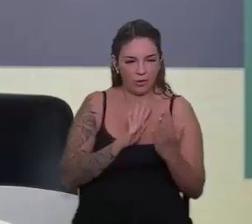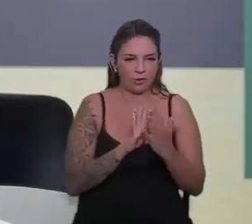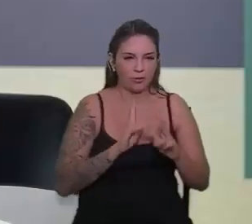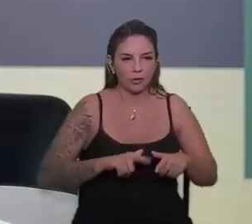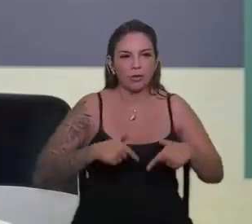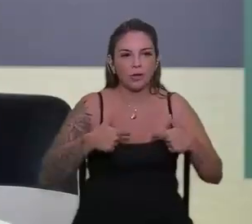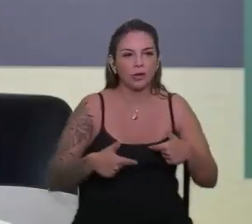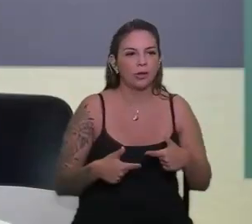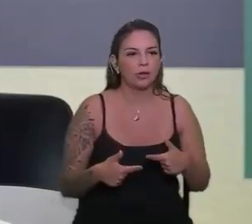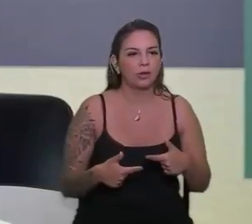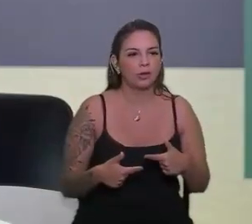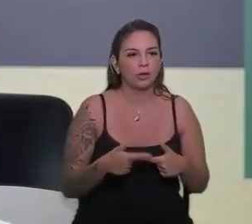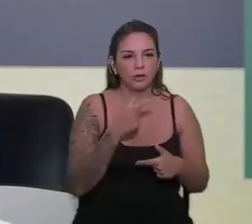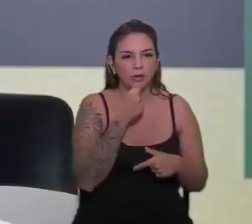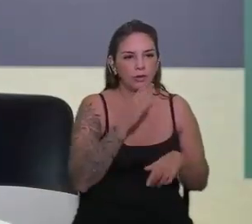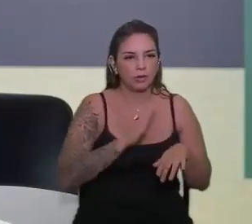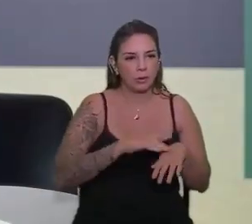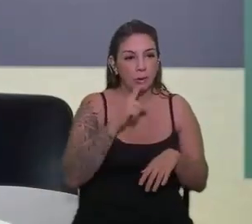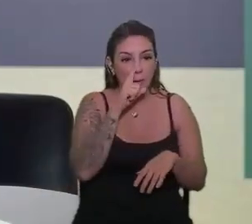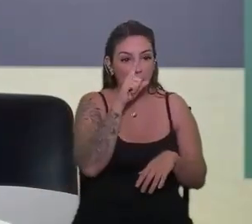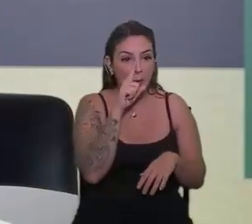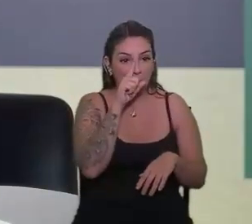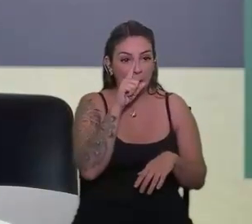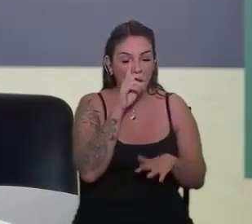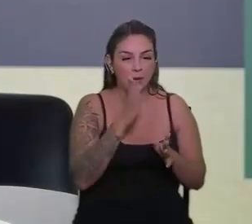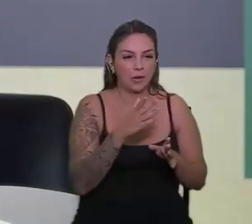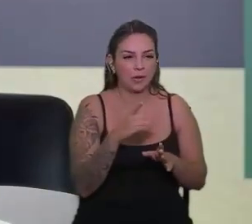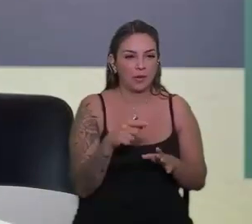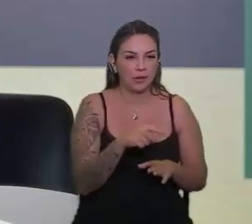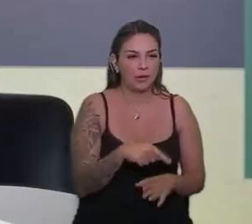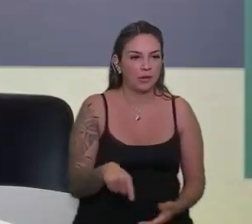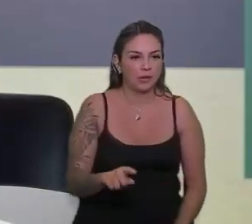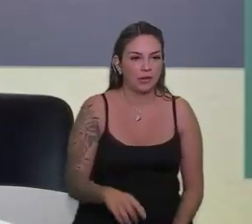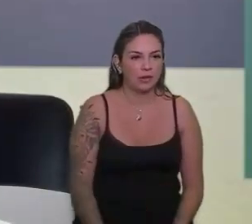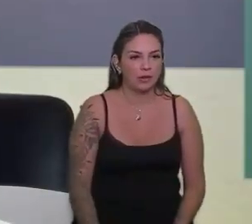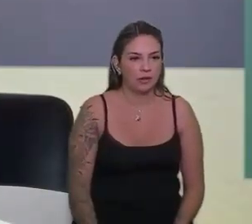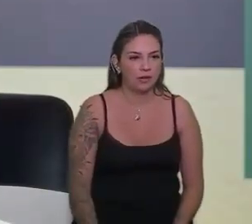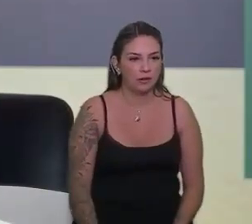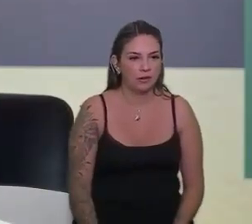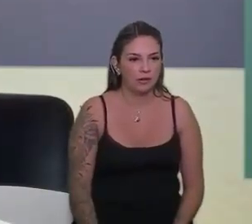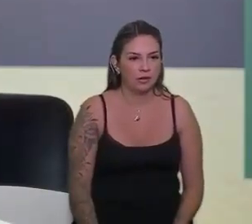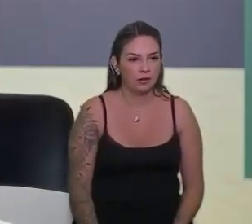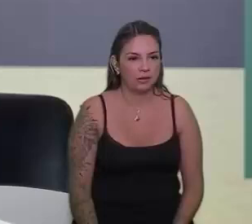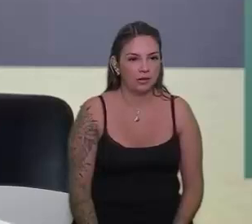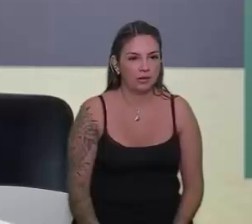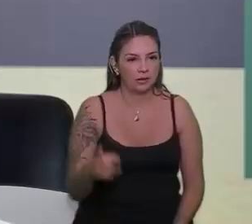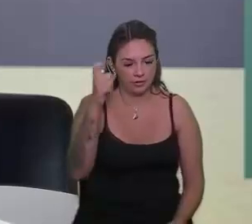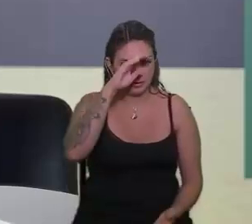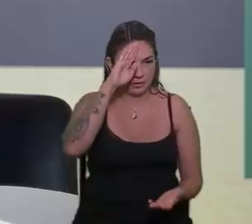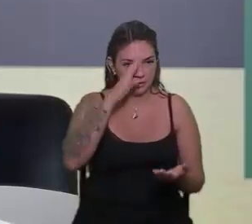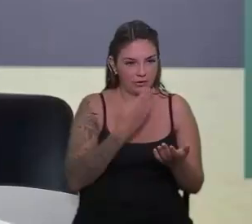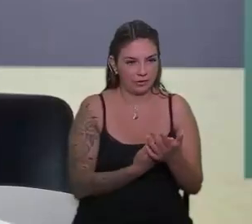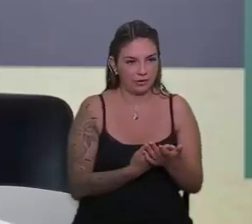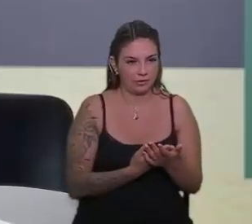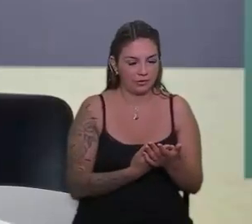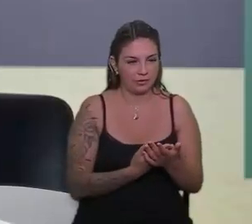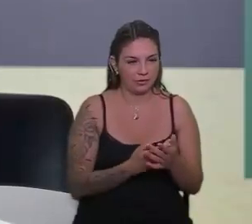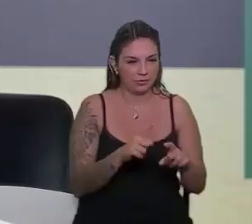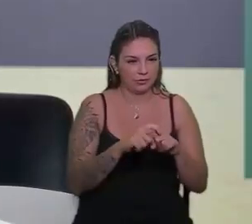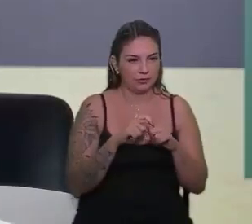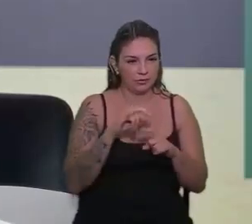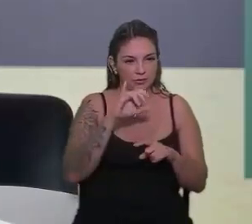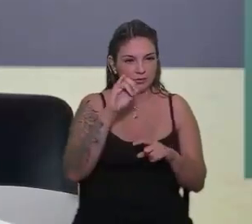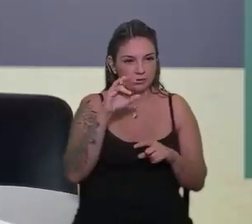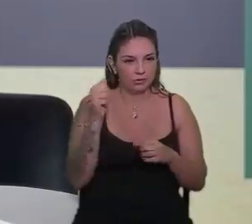e lutamos com o homem mais perigoso que já passou por aqui. É algo difícil de se acreditar. Acho que foi por isso